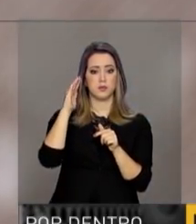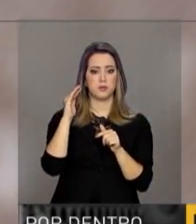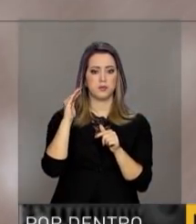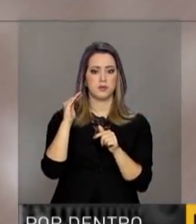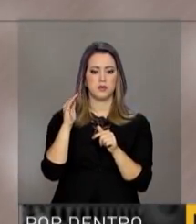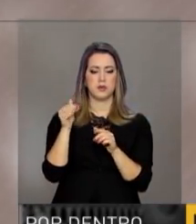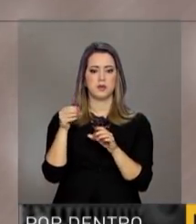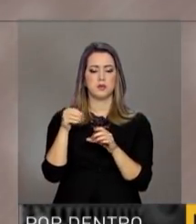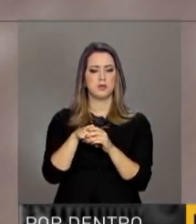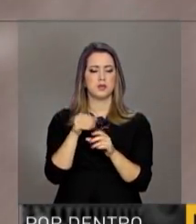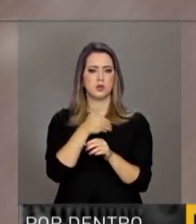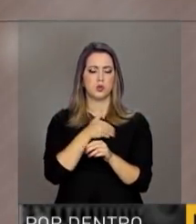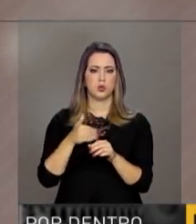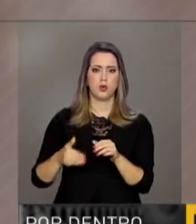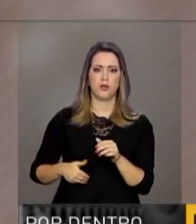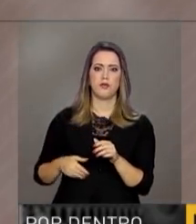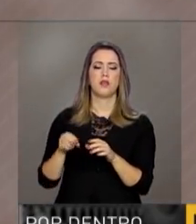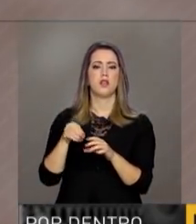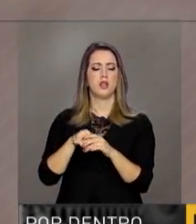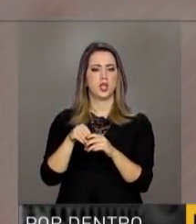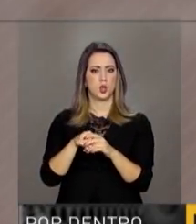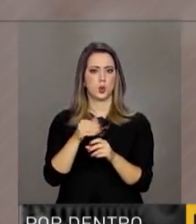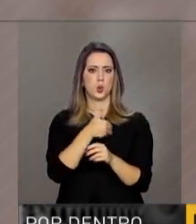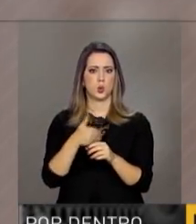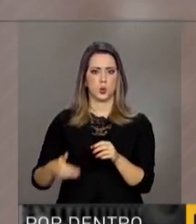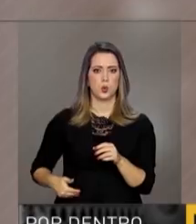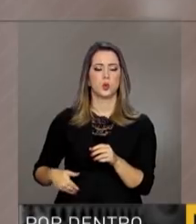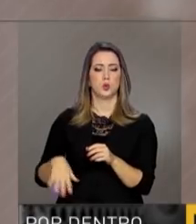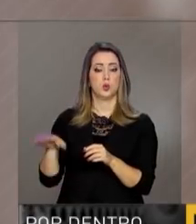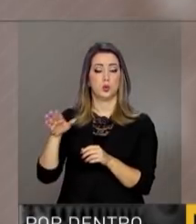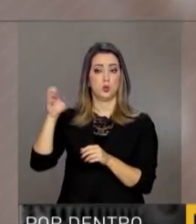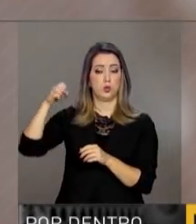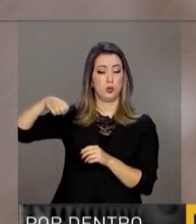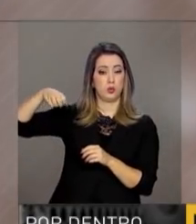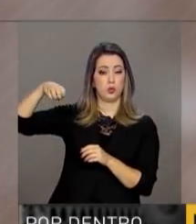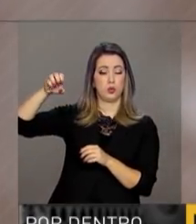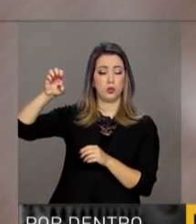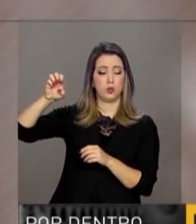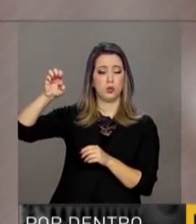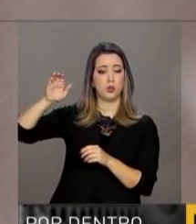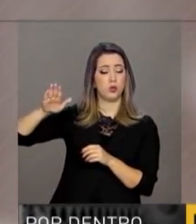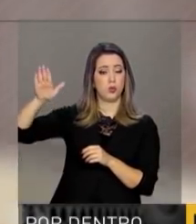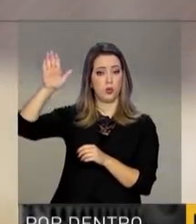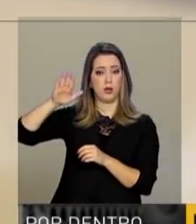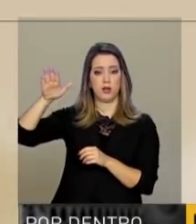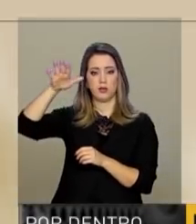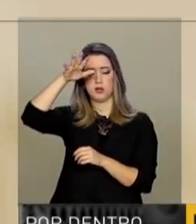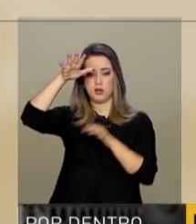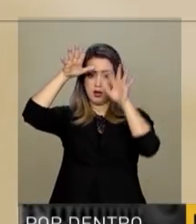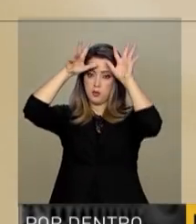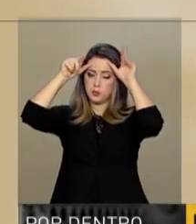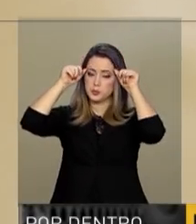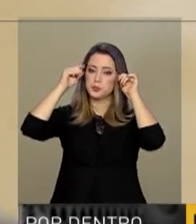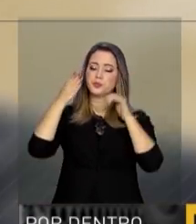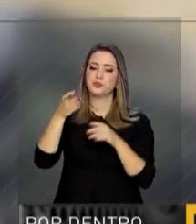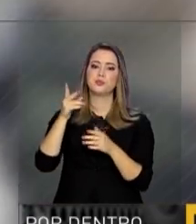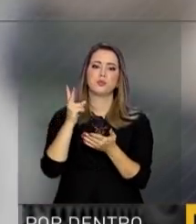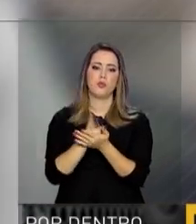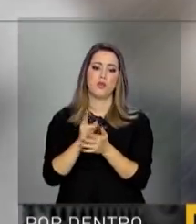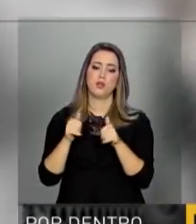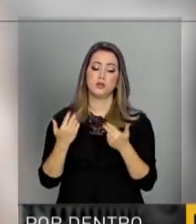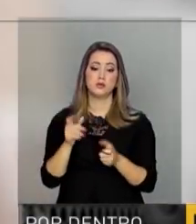no governo do Estado, ou seja, o maior gerador de emprego do Acre é o governo do Estado, ainda, né, é o governo do Estado. Com